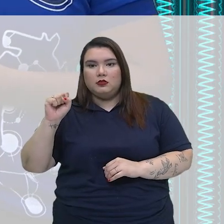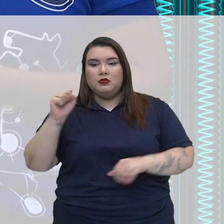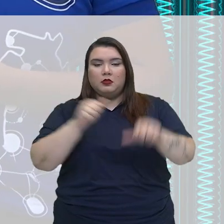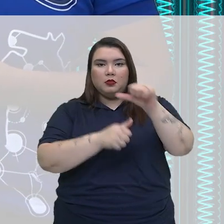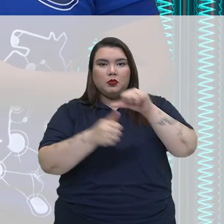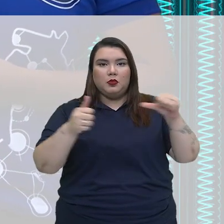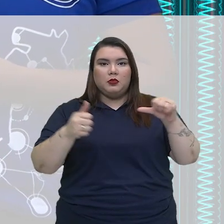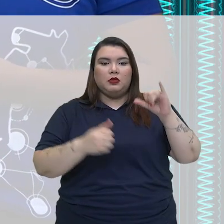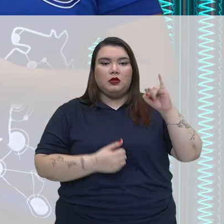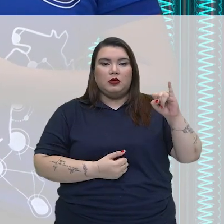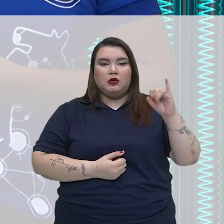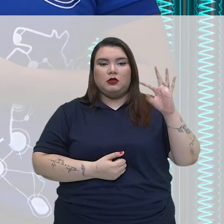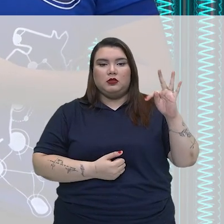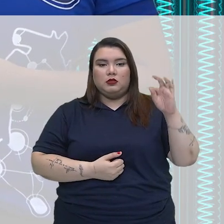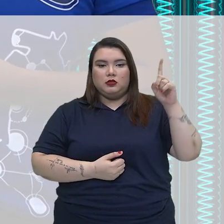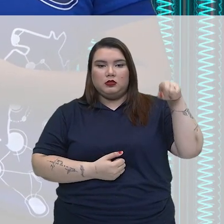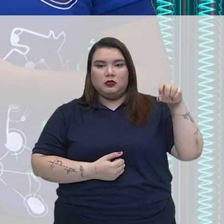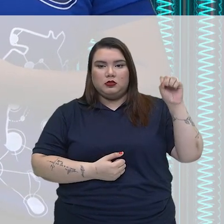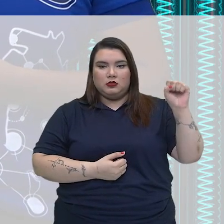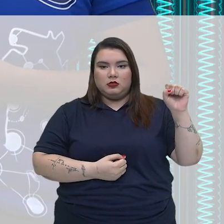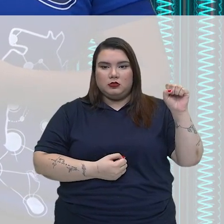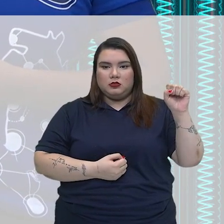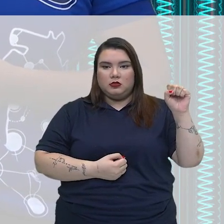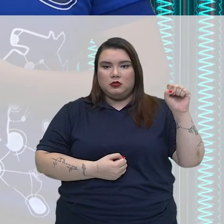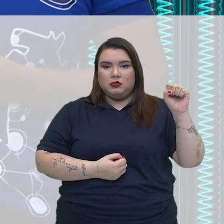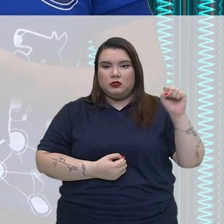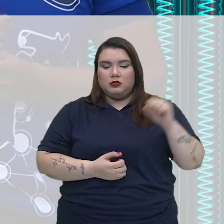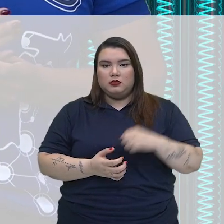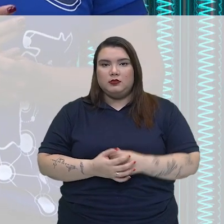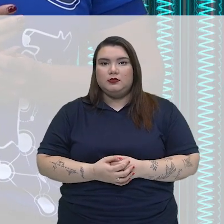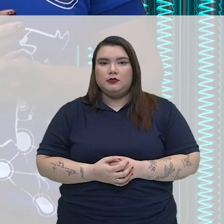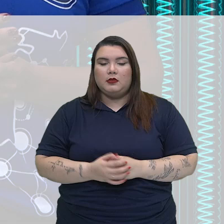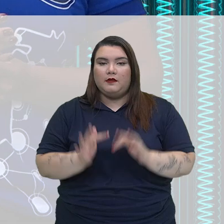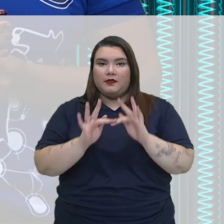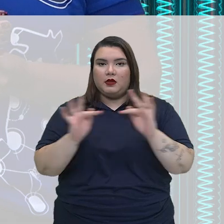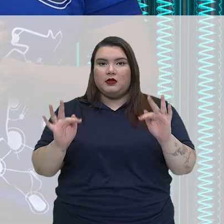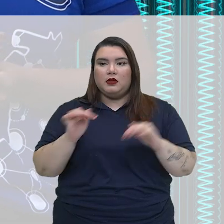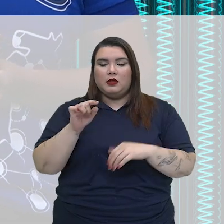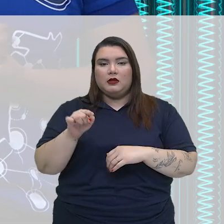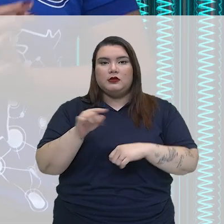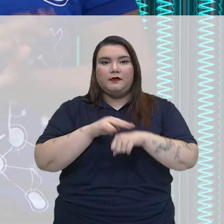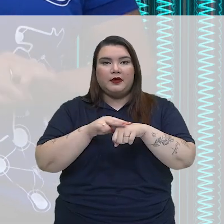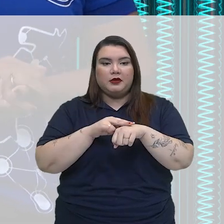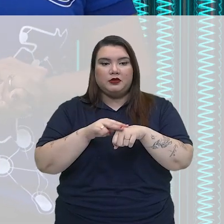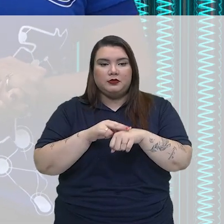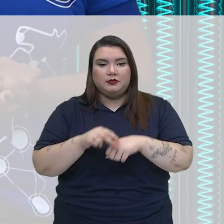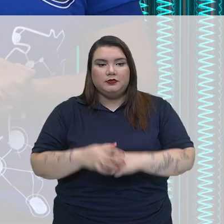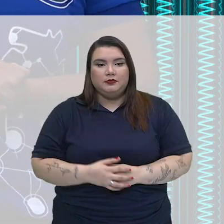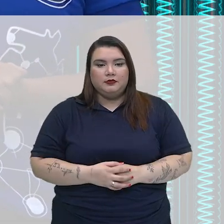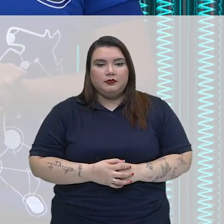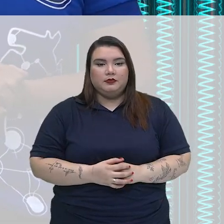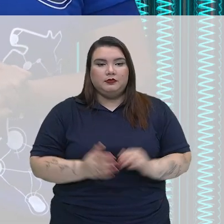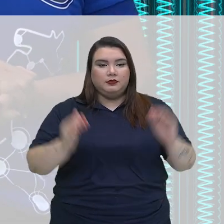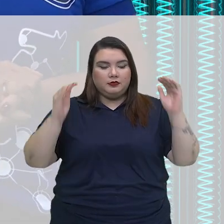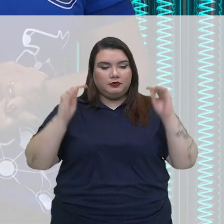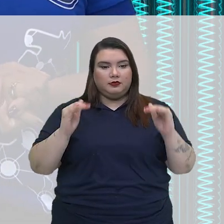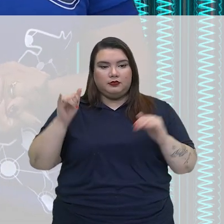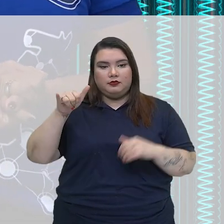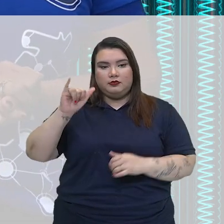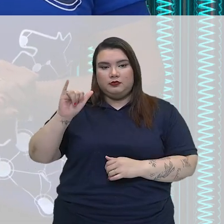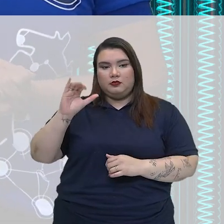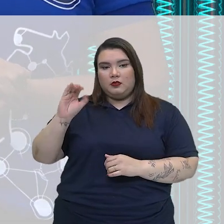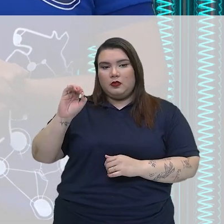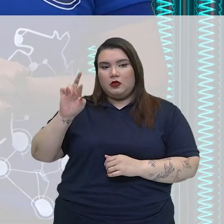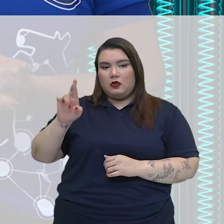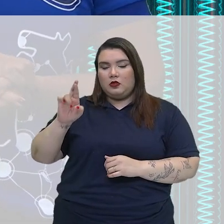isso é verde. Fica it's green, it's. You are famous,